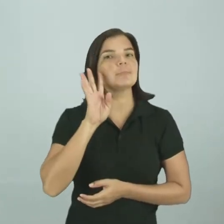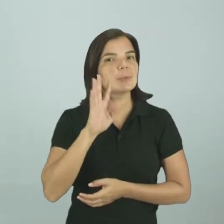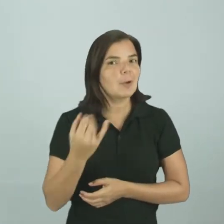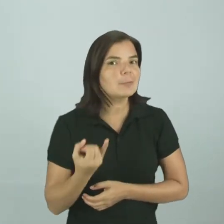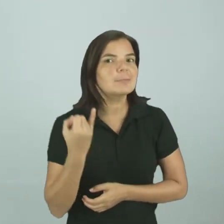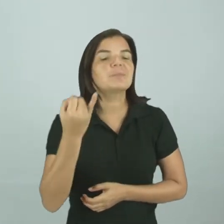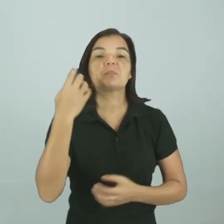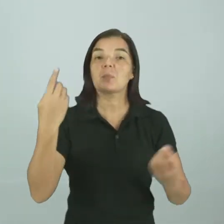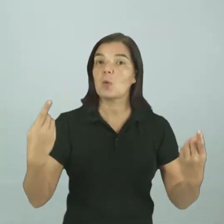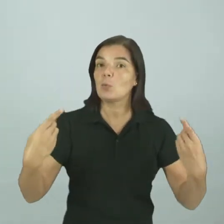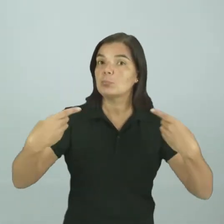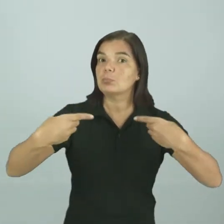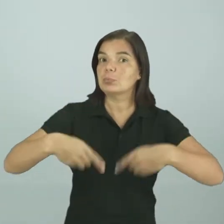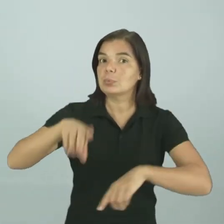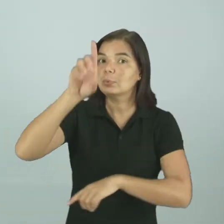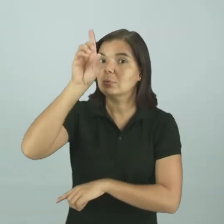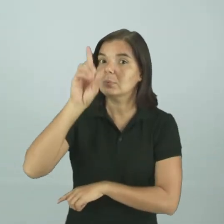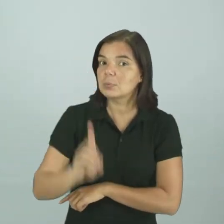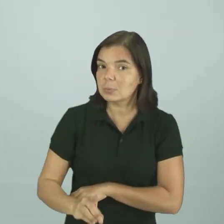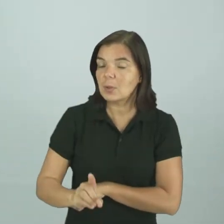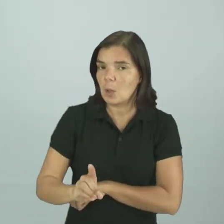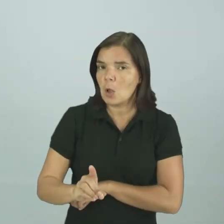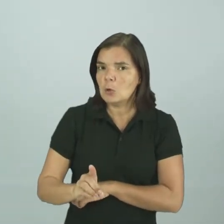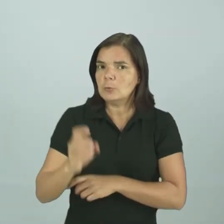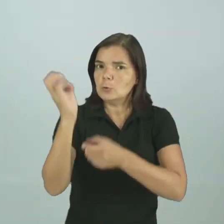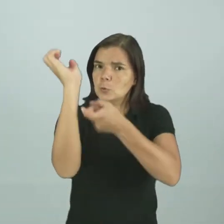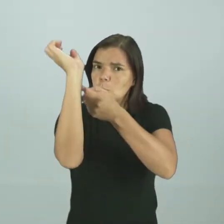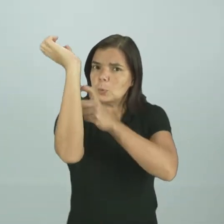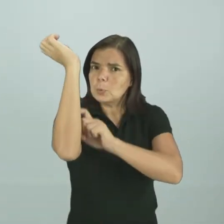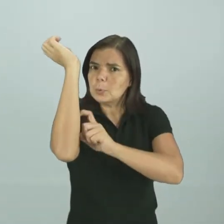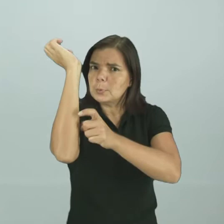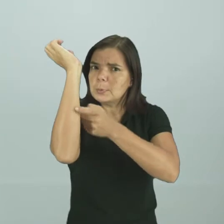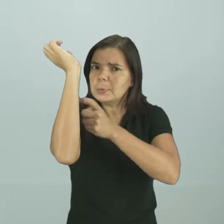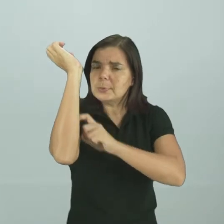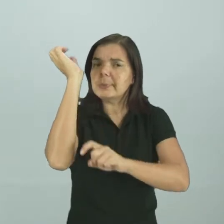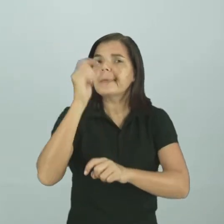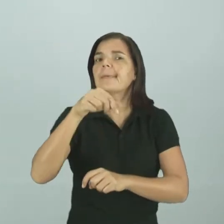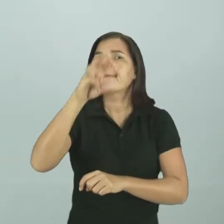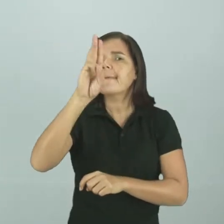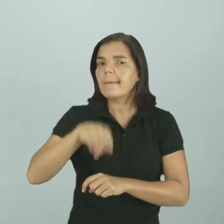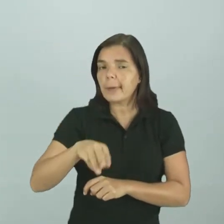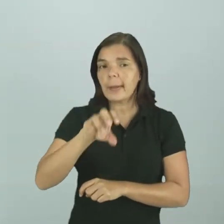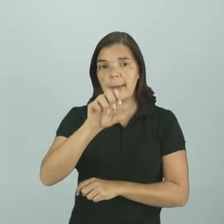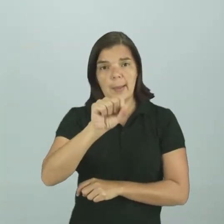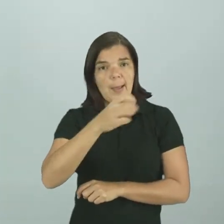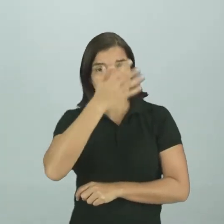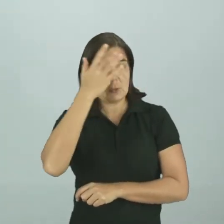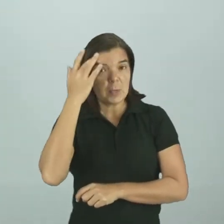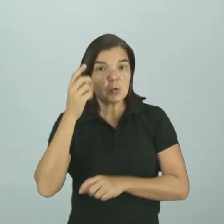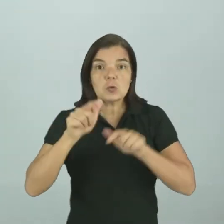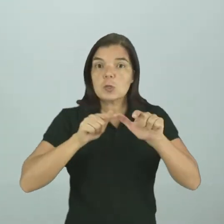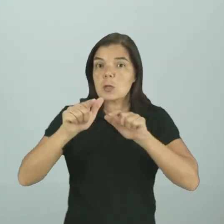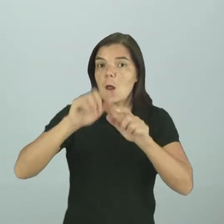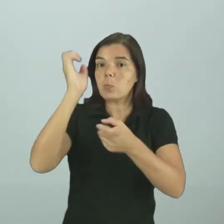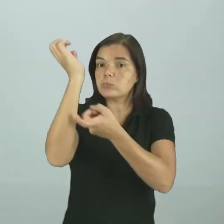importante. E a disputa sobre o direito de extrair a borracha acabou colocando quem? Os seringueiros, E o